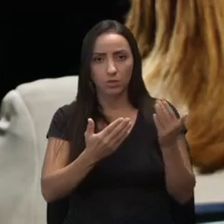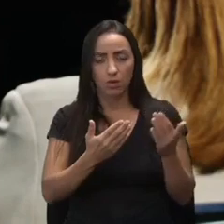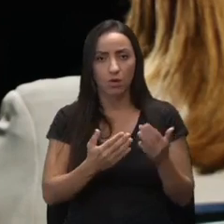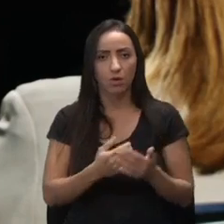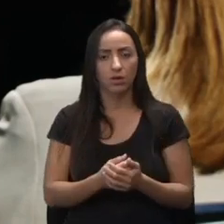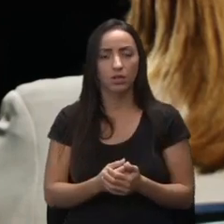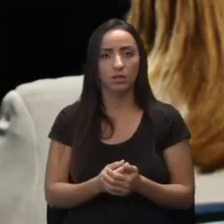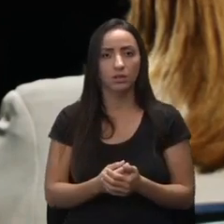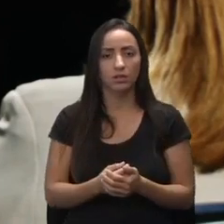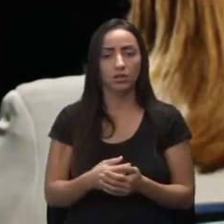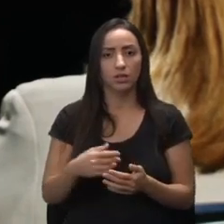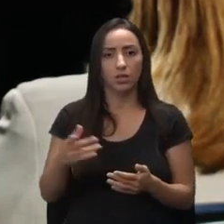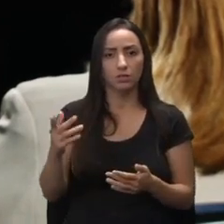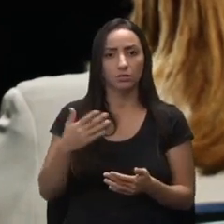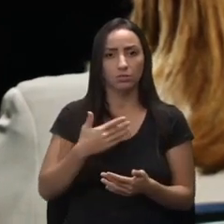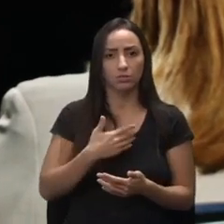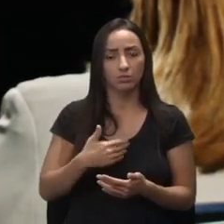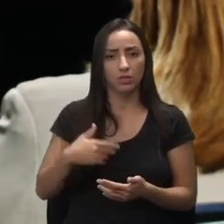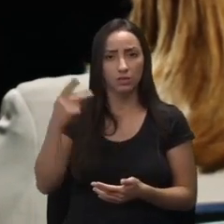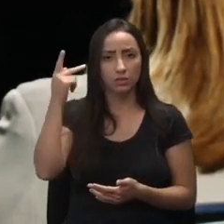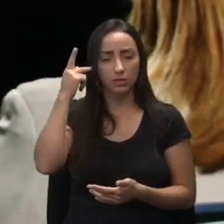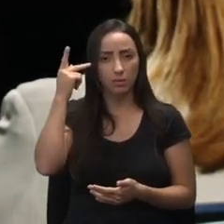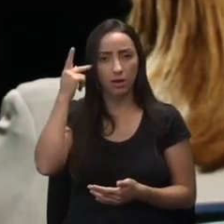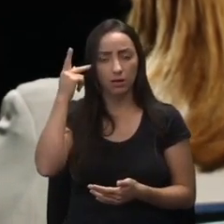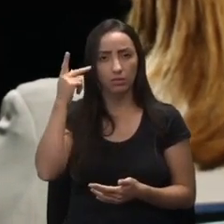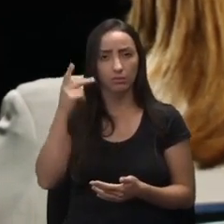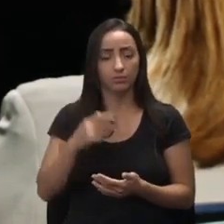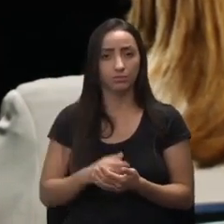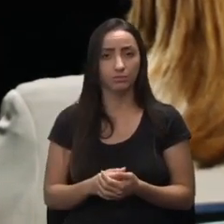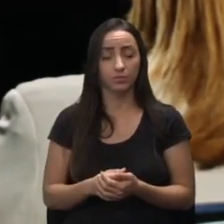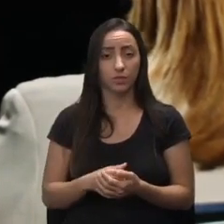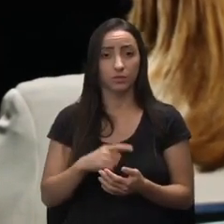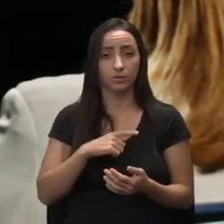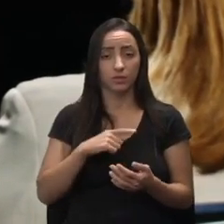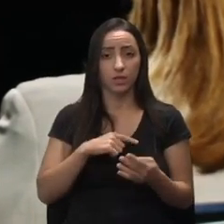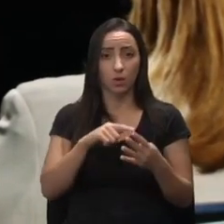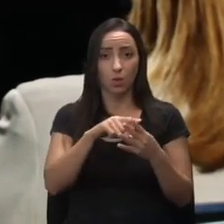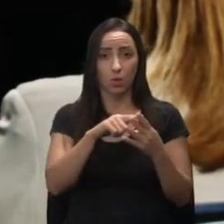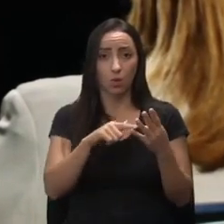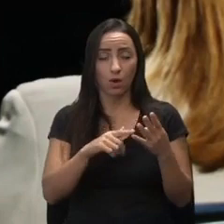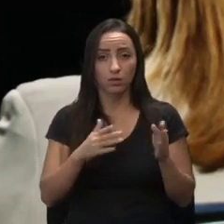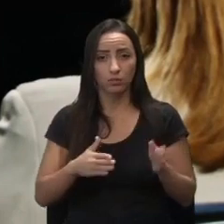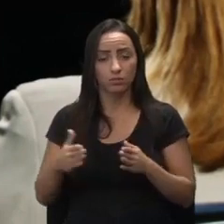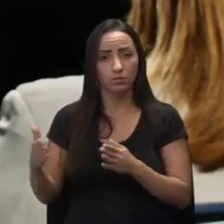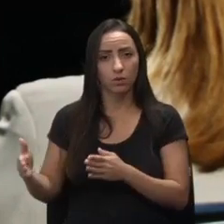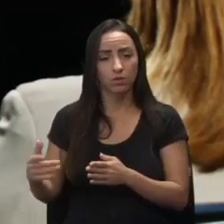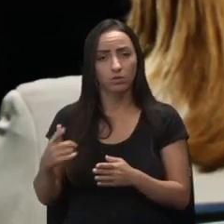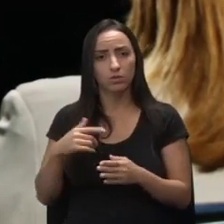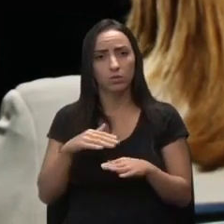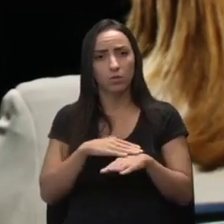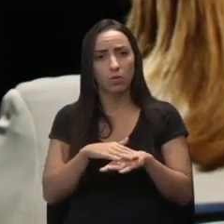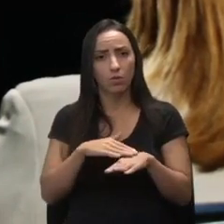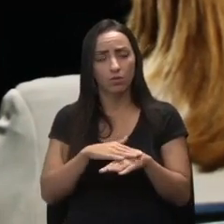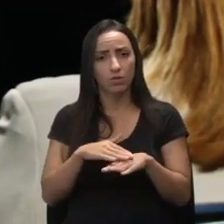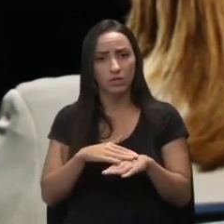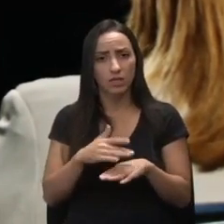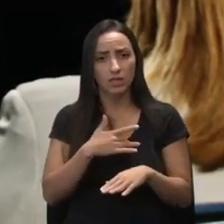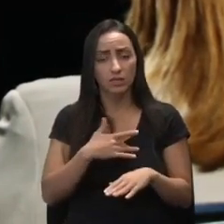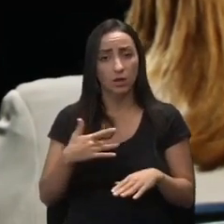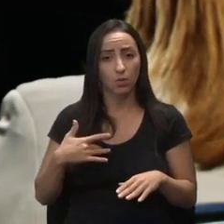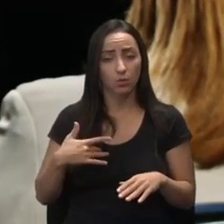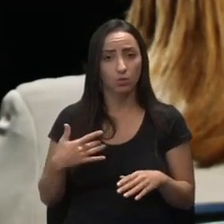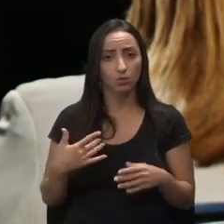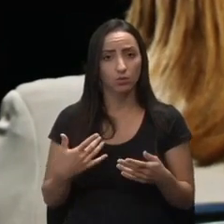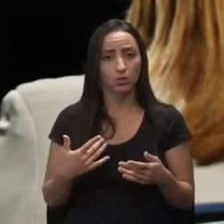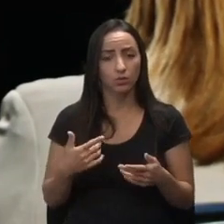da Saúde do Estado de São Paulo. Nesta série semanal em quatro blocos, conversaremos sobre a situação da saúde do servidor público